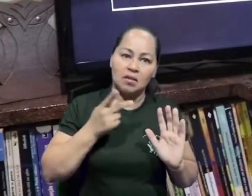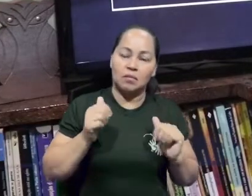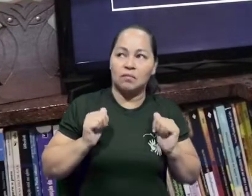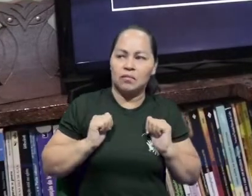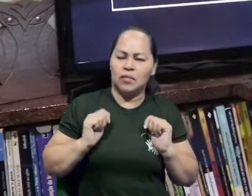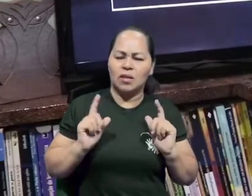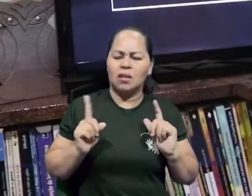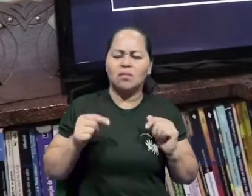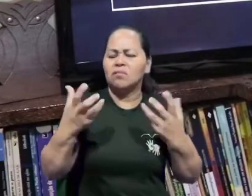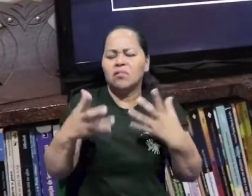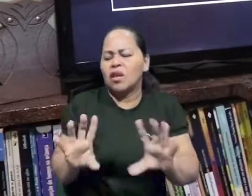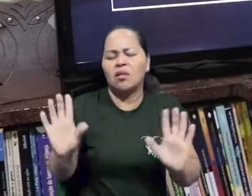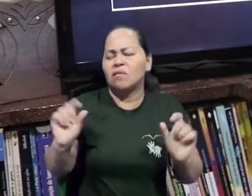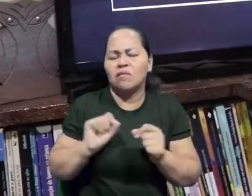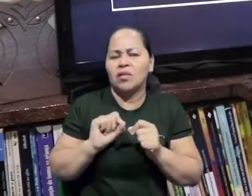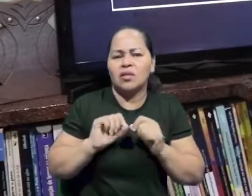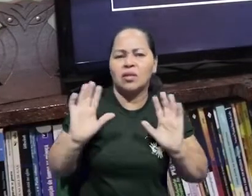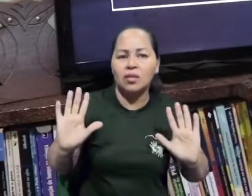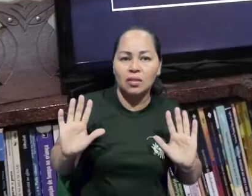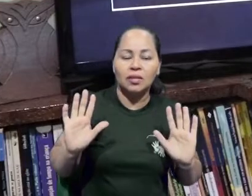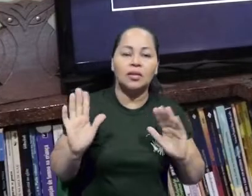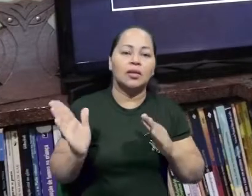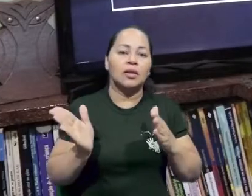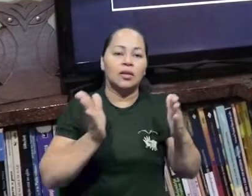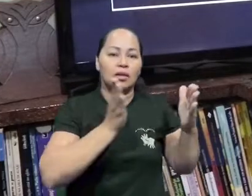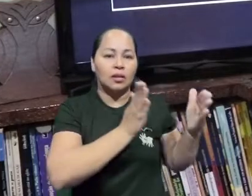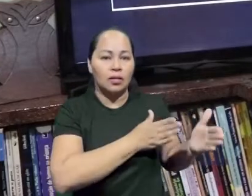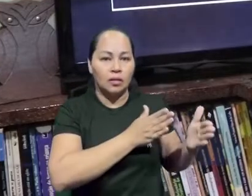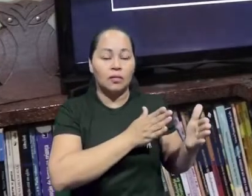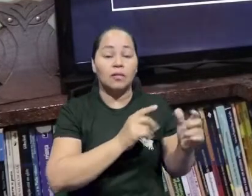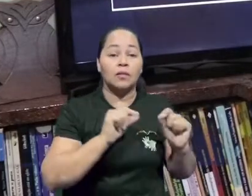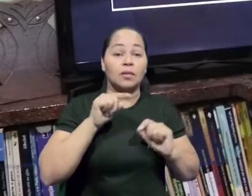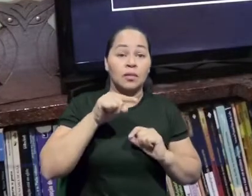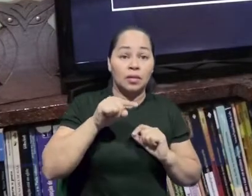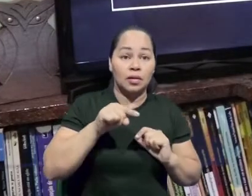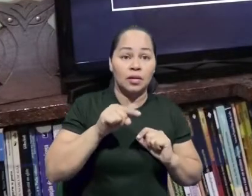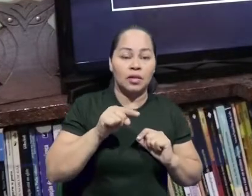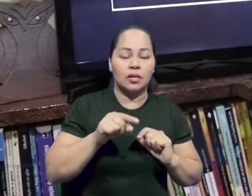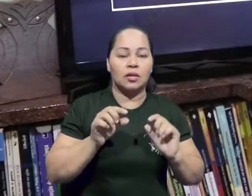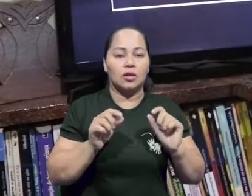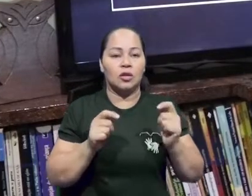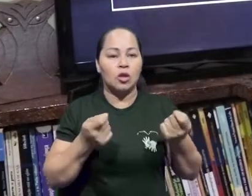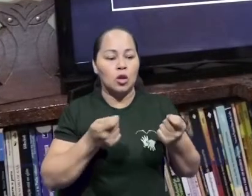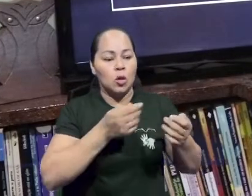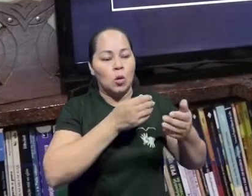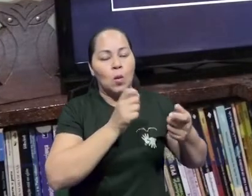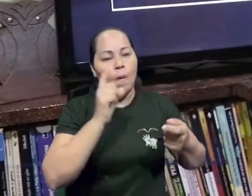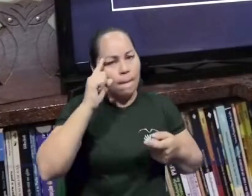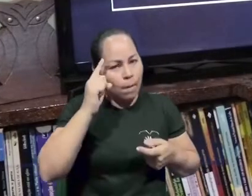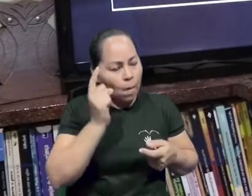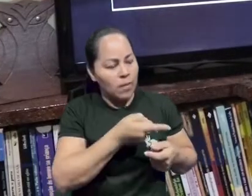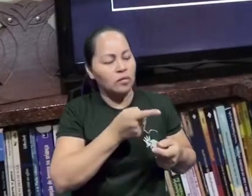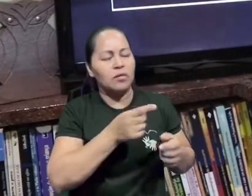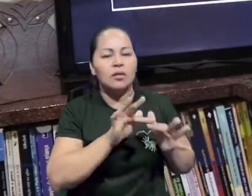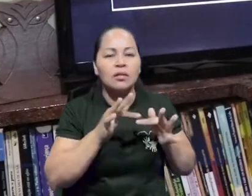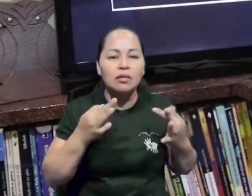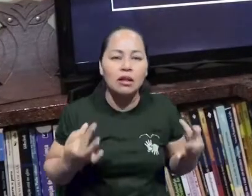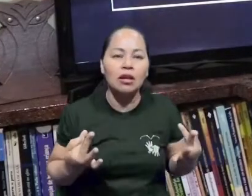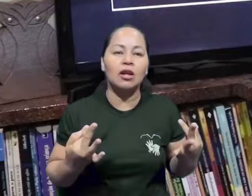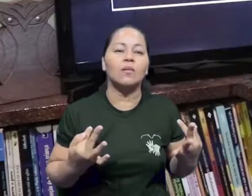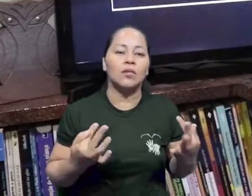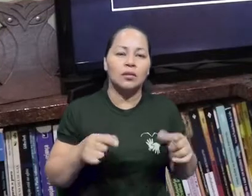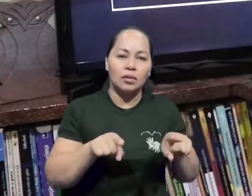ser tão passivo. Então, compreensão de comandos simples e tem, né, a compreensão de comandos simples e